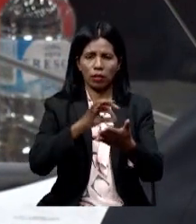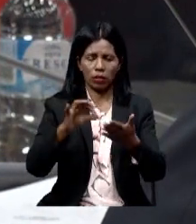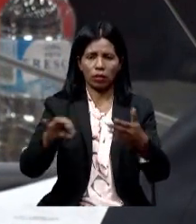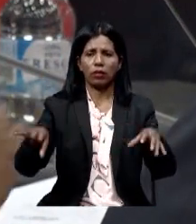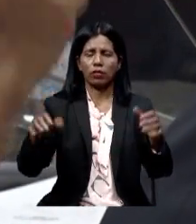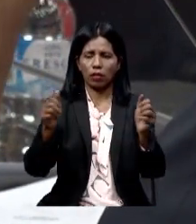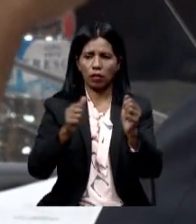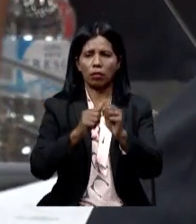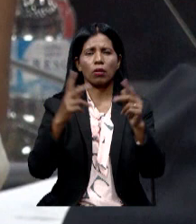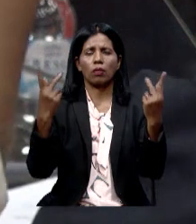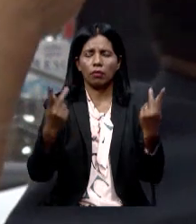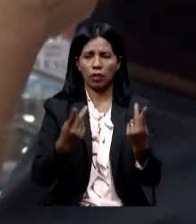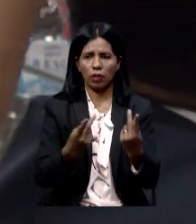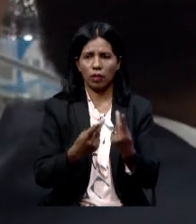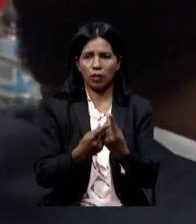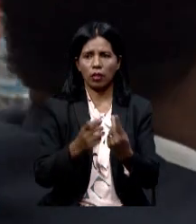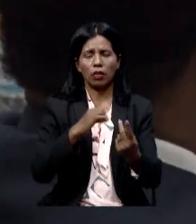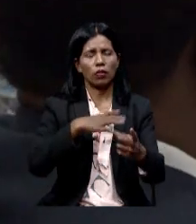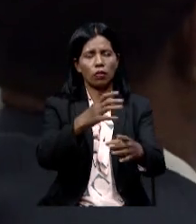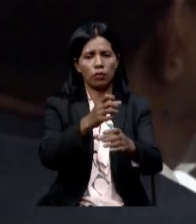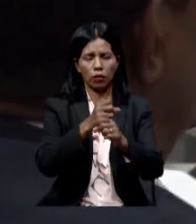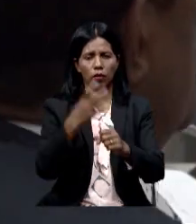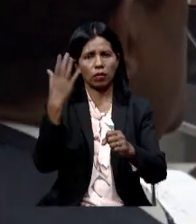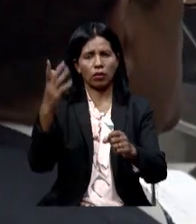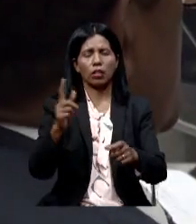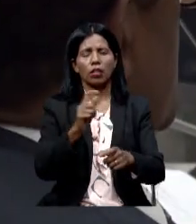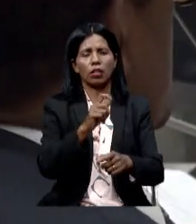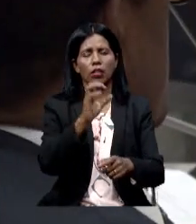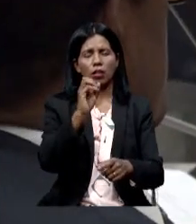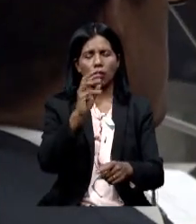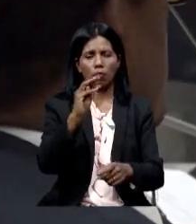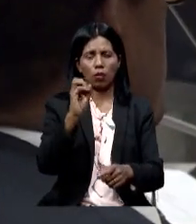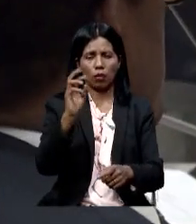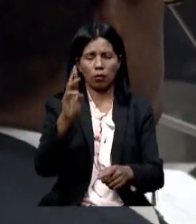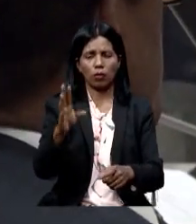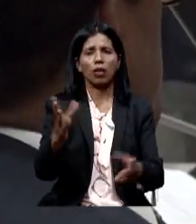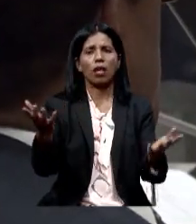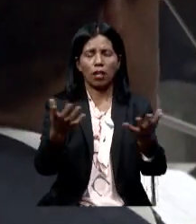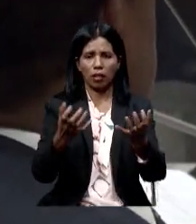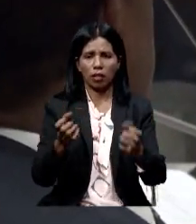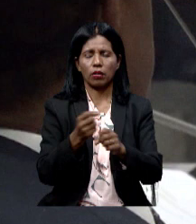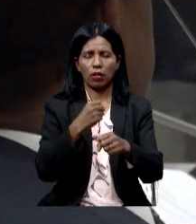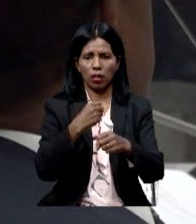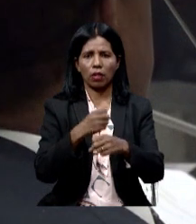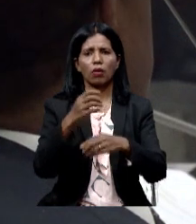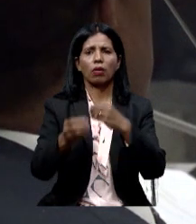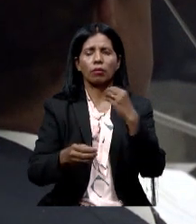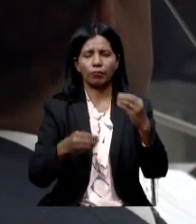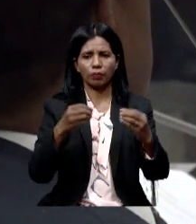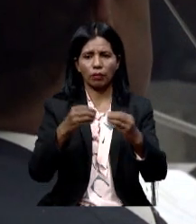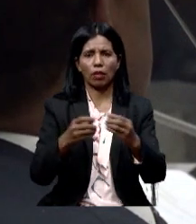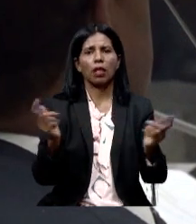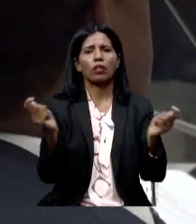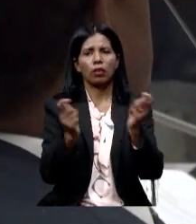contrato da companhia Aurasic Mafoti da Neho Timor Port, Sira Karakmos Atuhalo, solução da Bahia